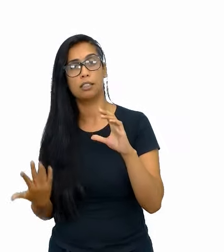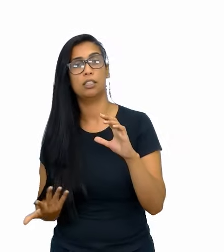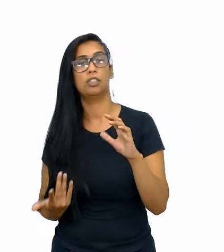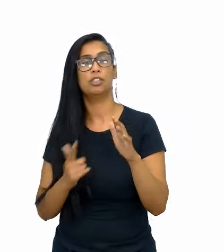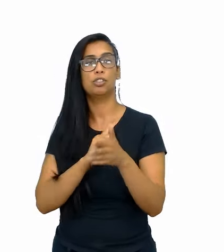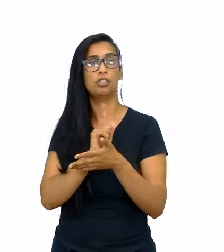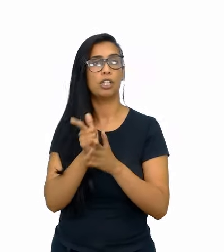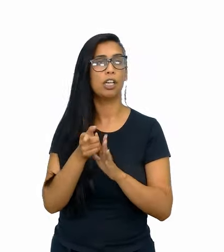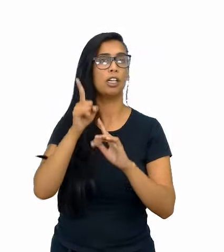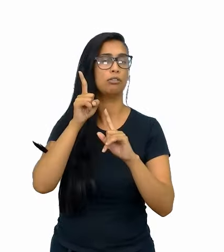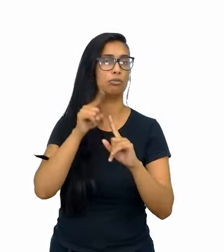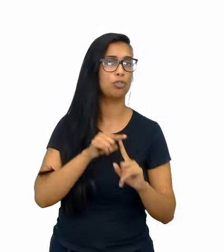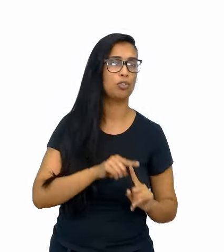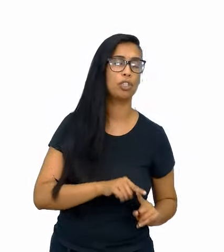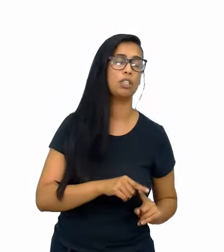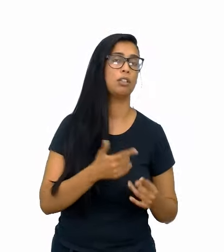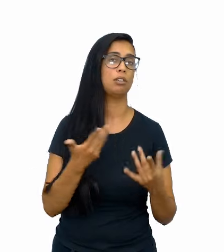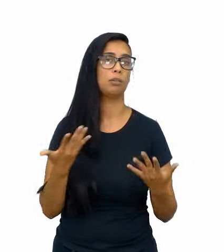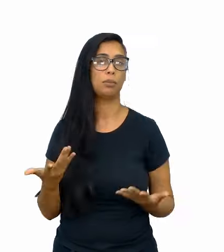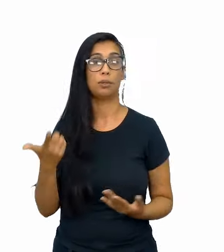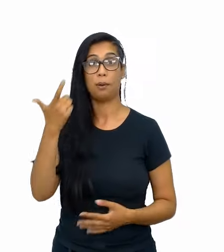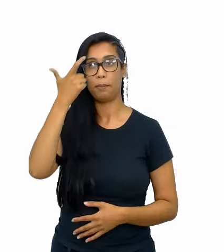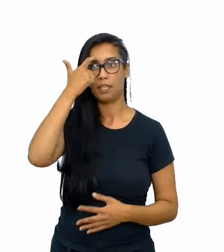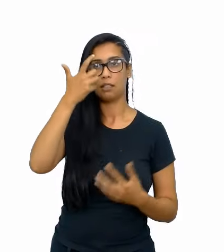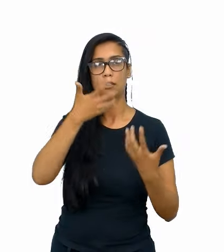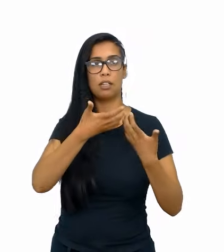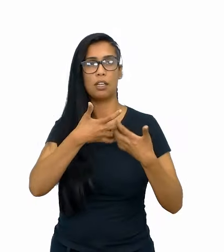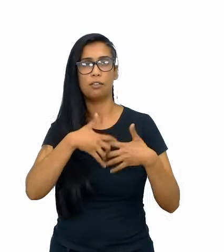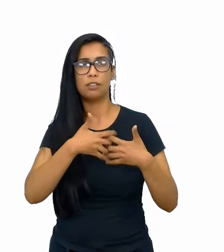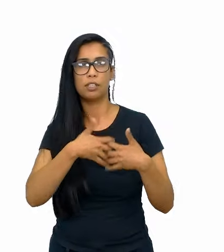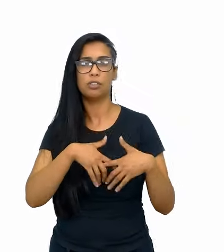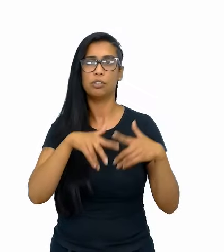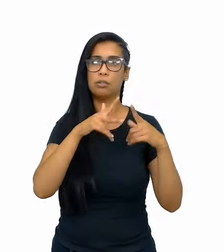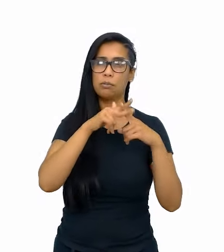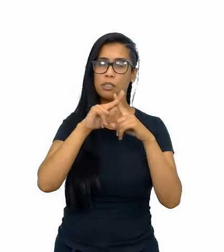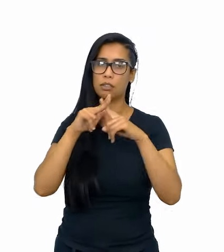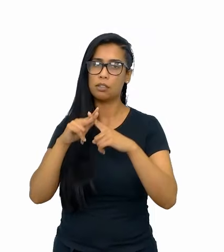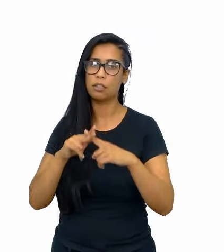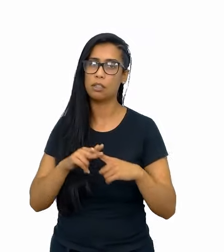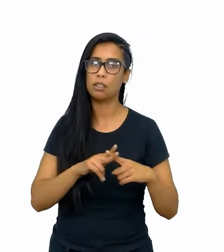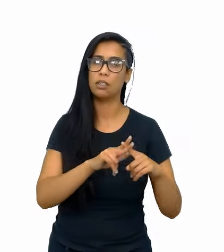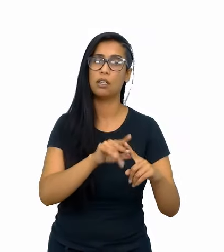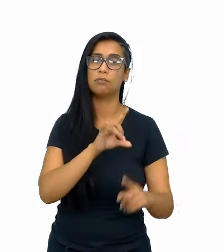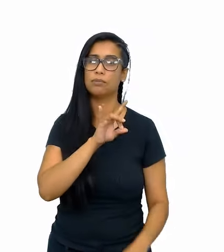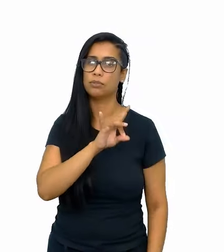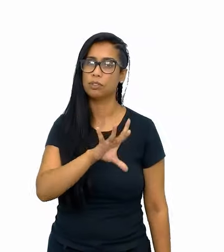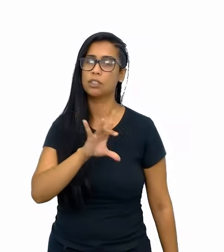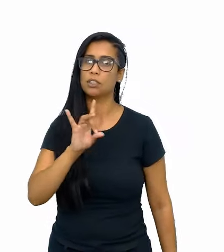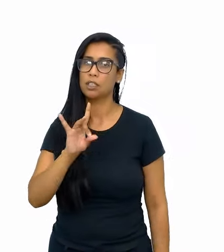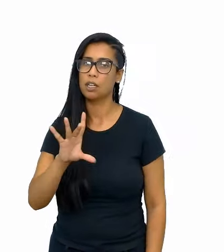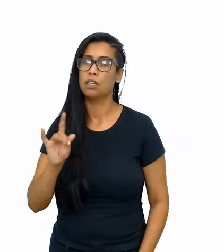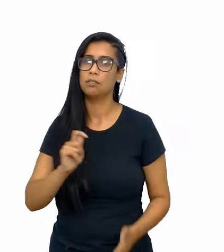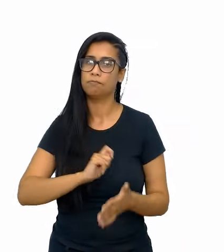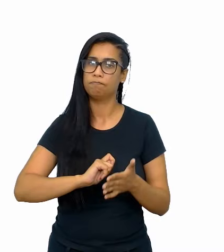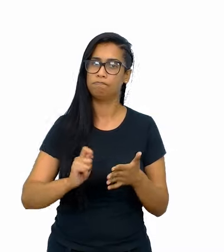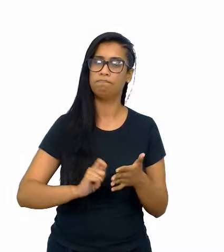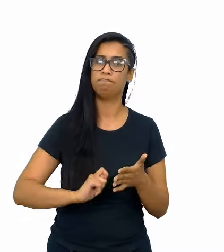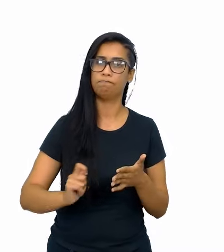características do gênero, pensando também em ajustes da própria escrita, evitando, por